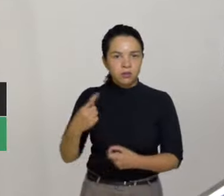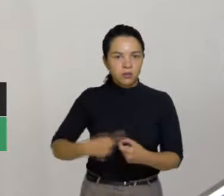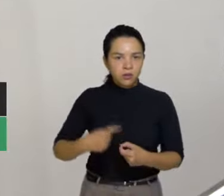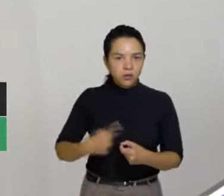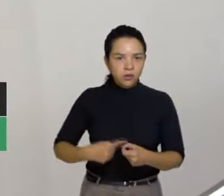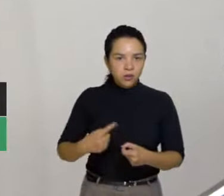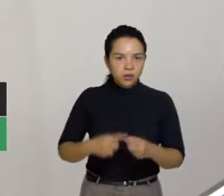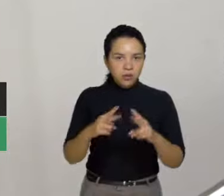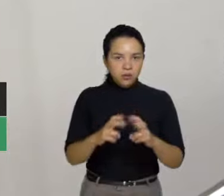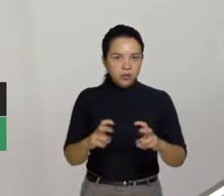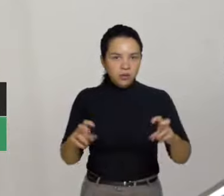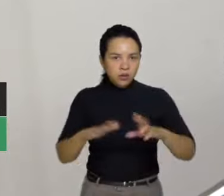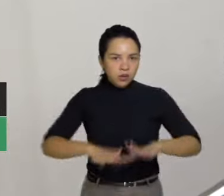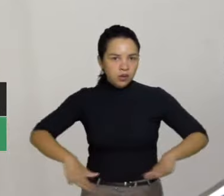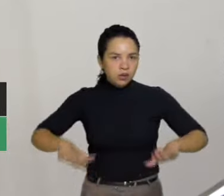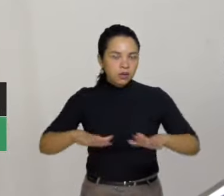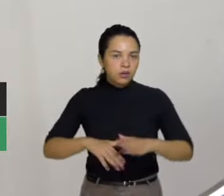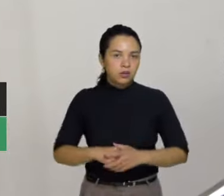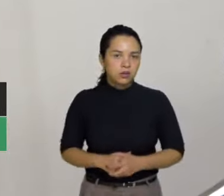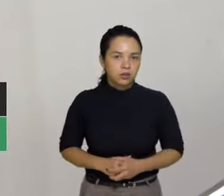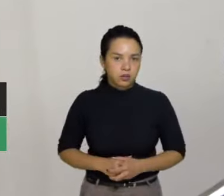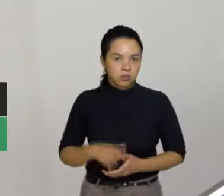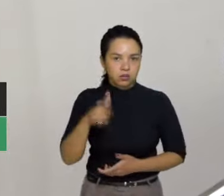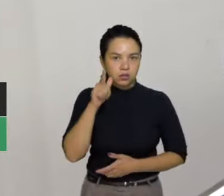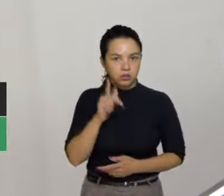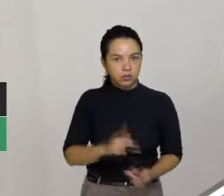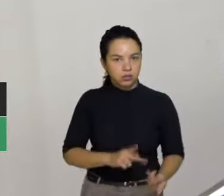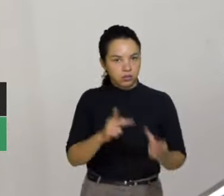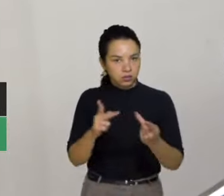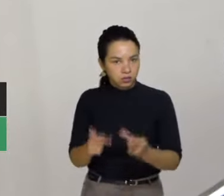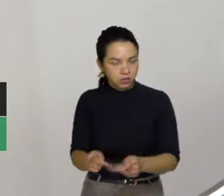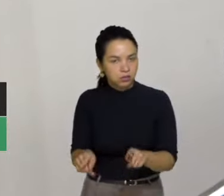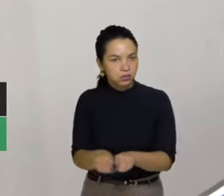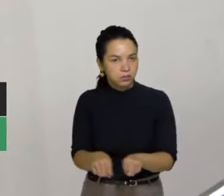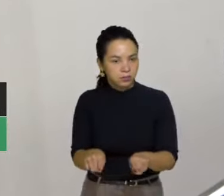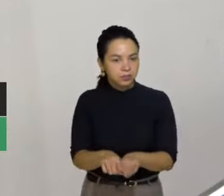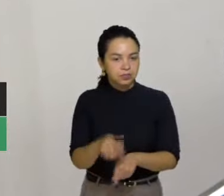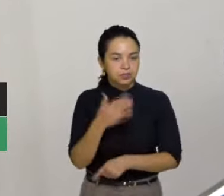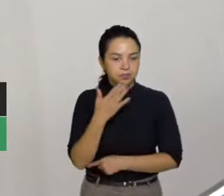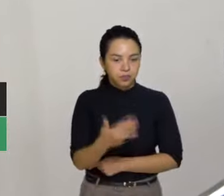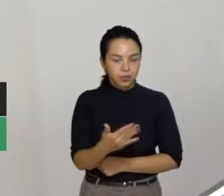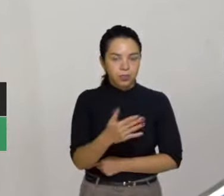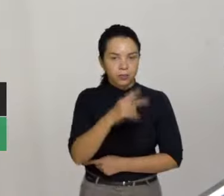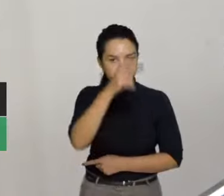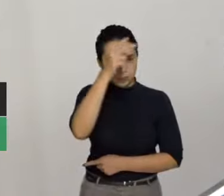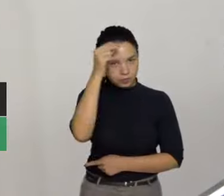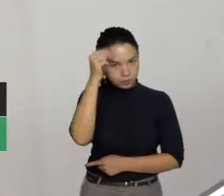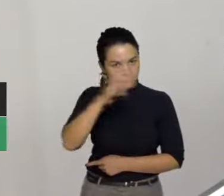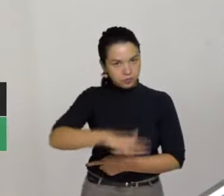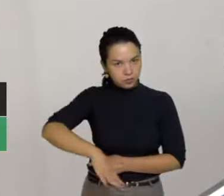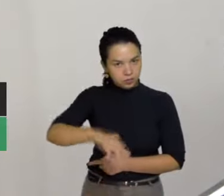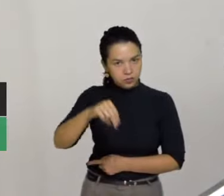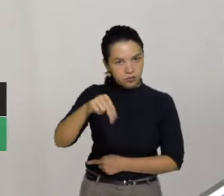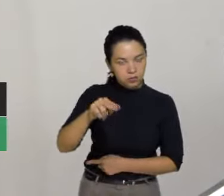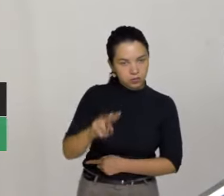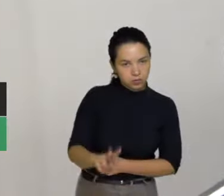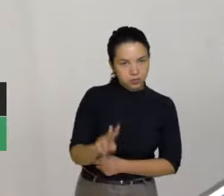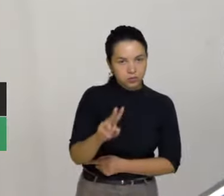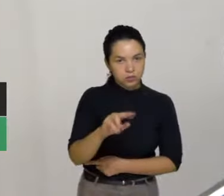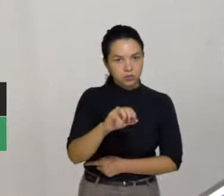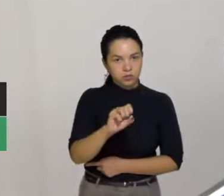Florianópolis, onde também estivemos visitando lá o presidente, onde solicitamos aos prefeitos da região, prefeito Nova Trento, prefeito São João